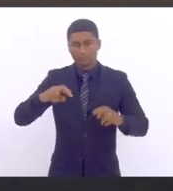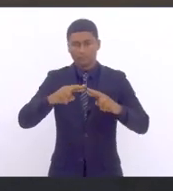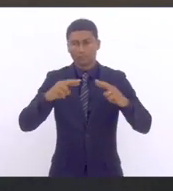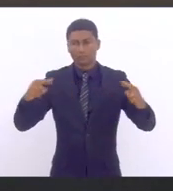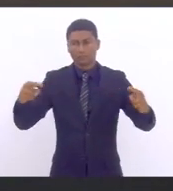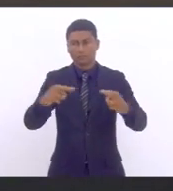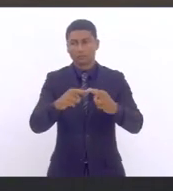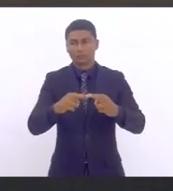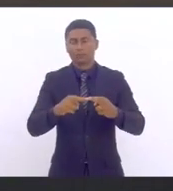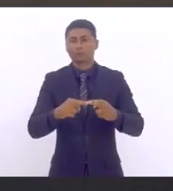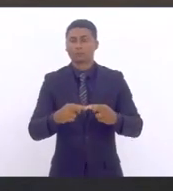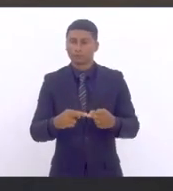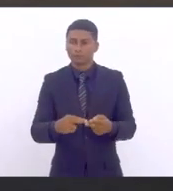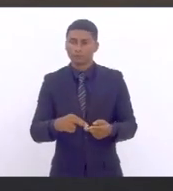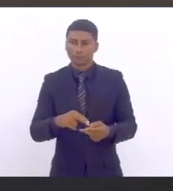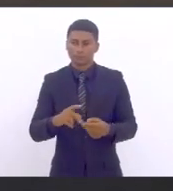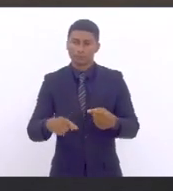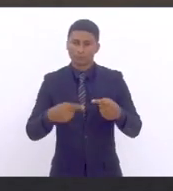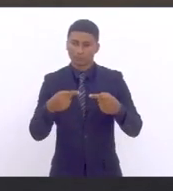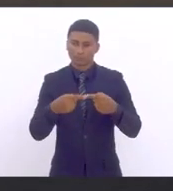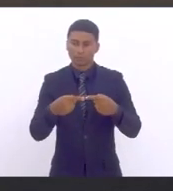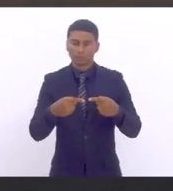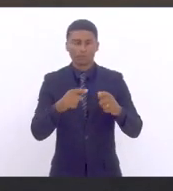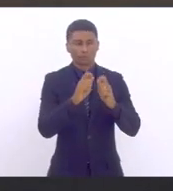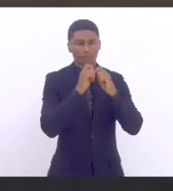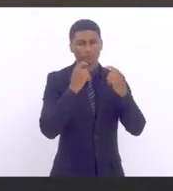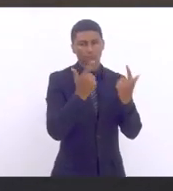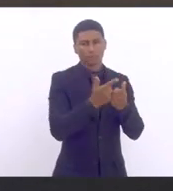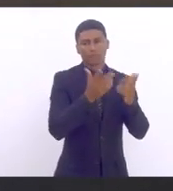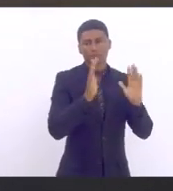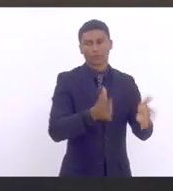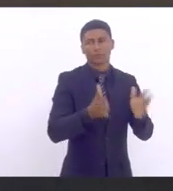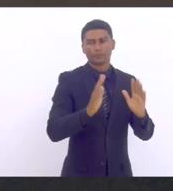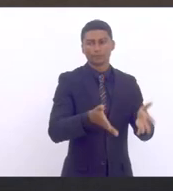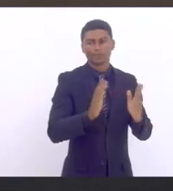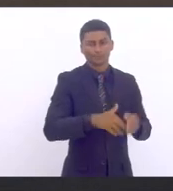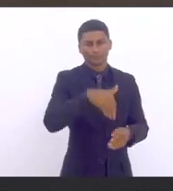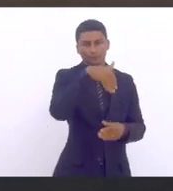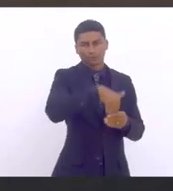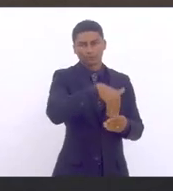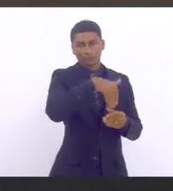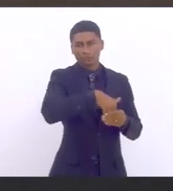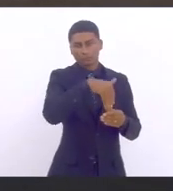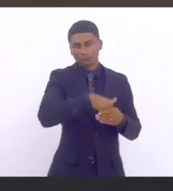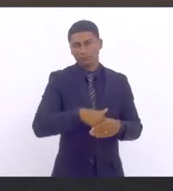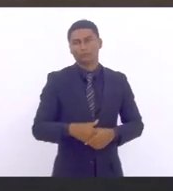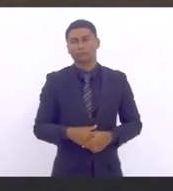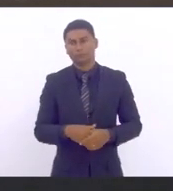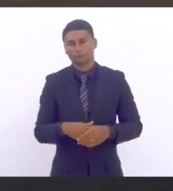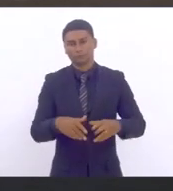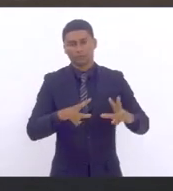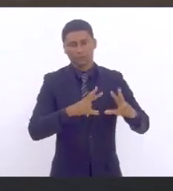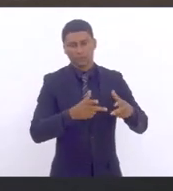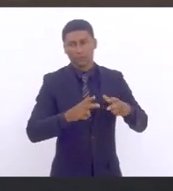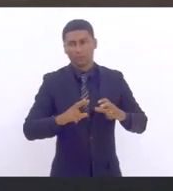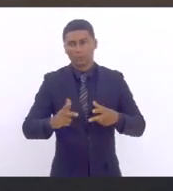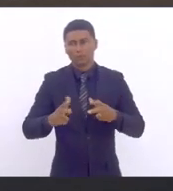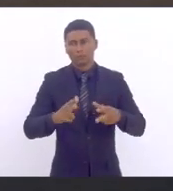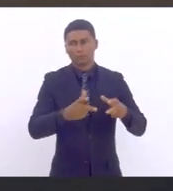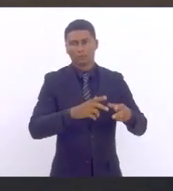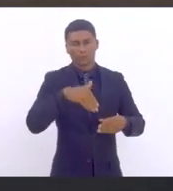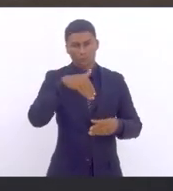pública é uma parte disso. Quer dizer, a Assembleia já teve uma votação, as comissões manifestaram